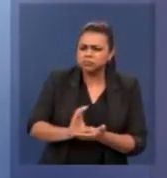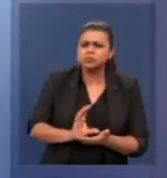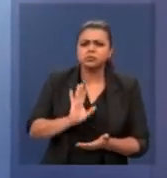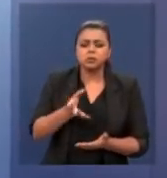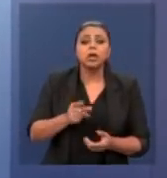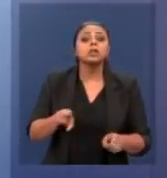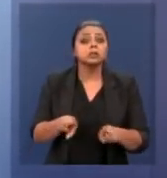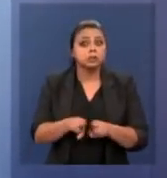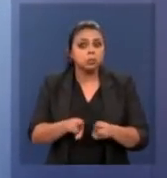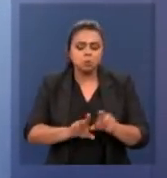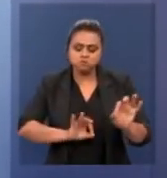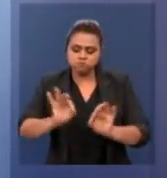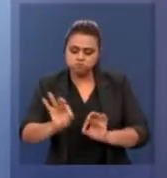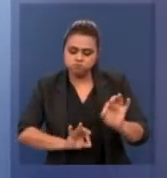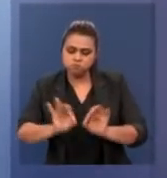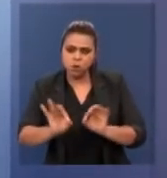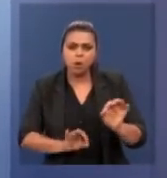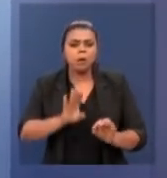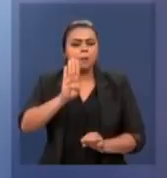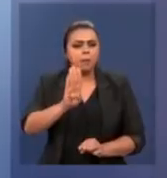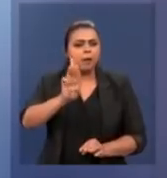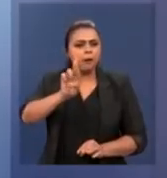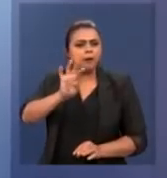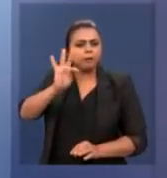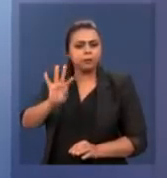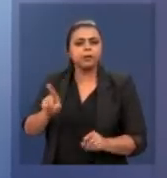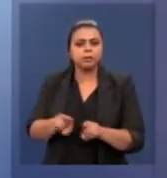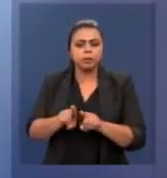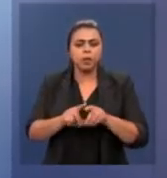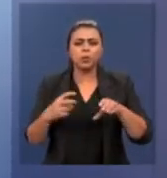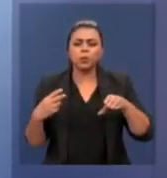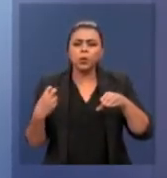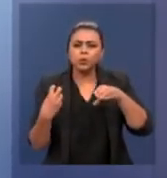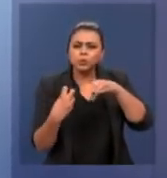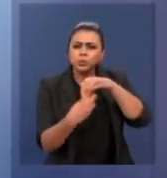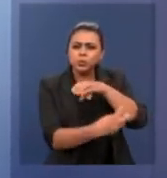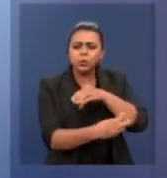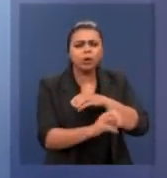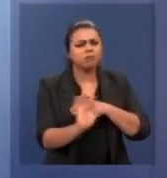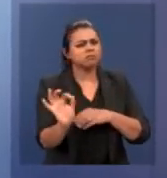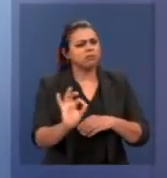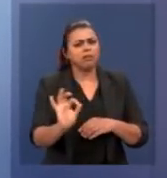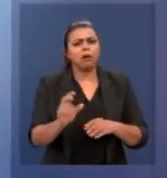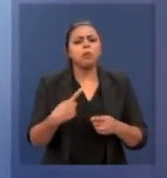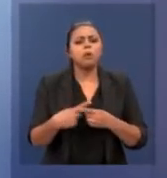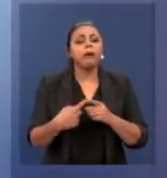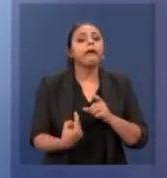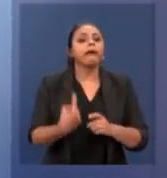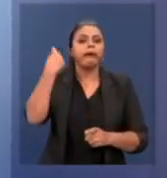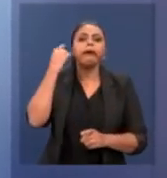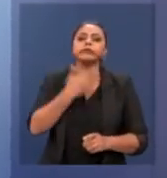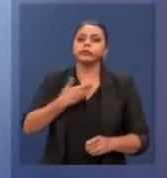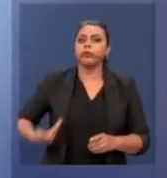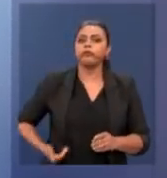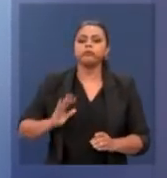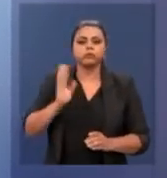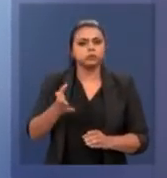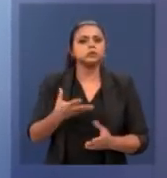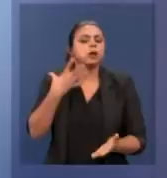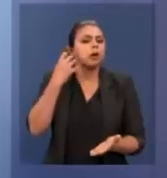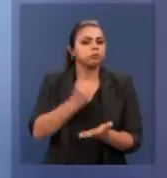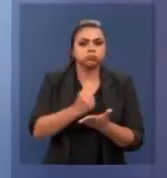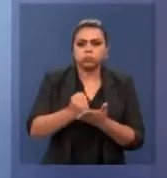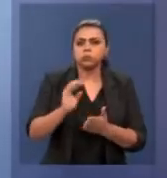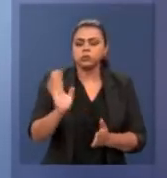elaboramos o projeto do brt o túlio não tudo já estava com o projeto contratado antes de eu chegar tá certo não fui teve